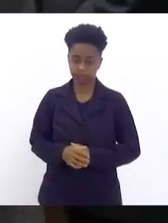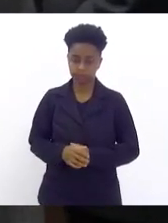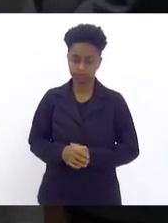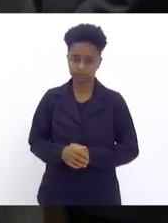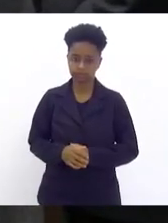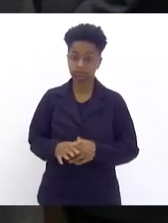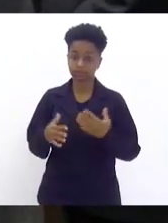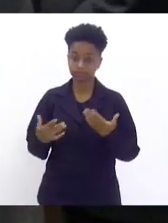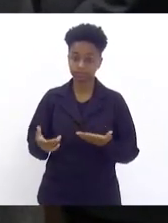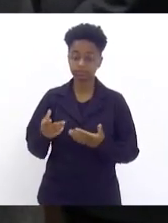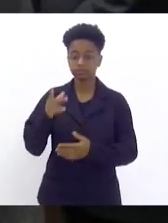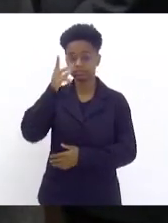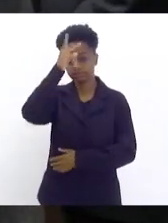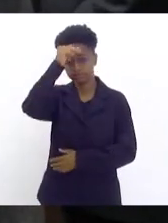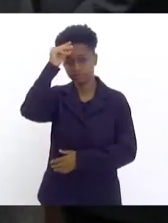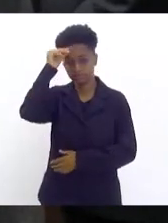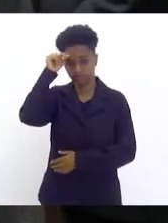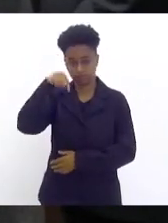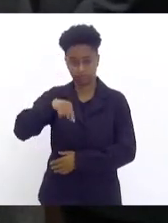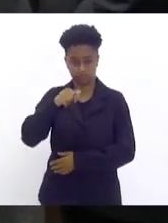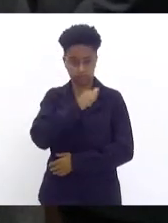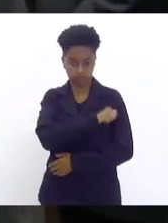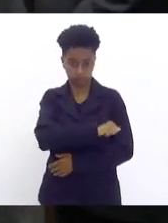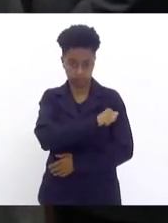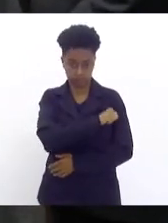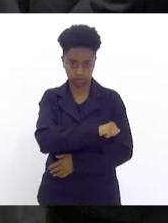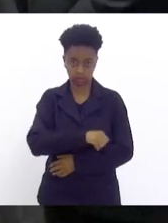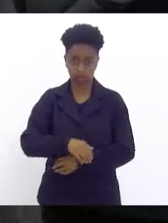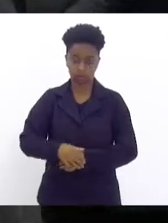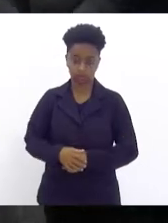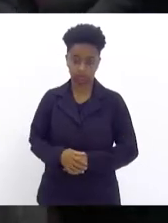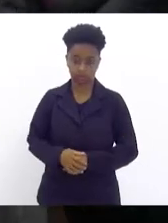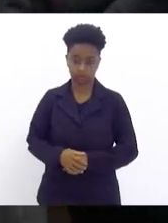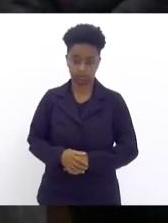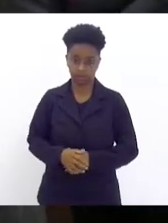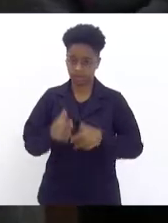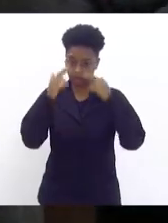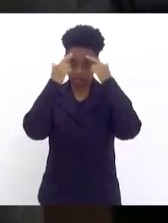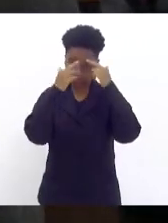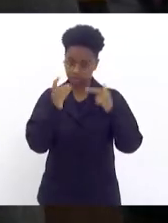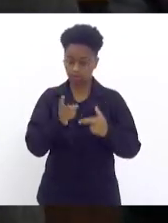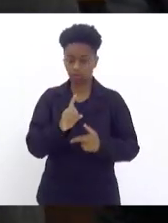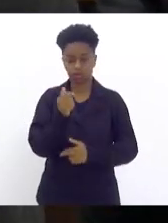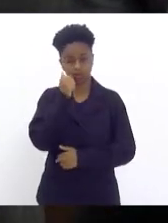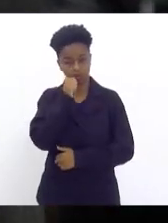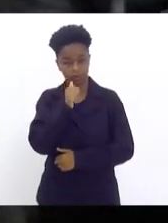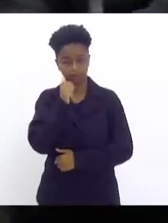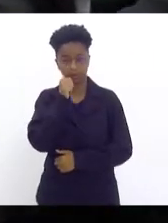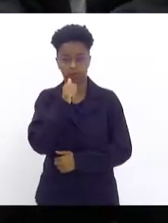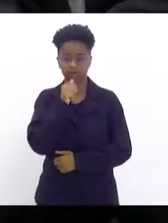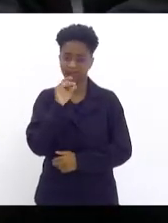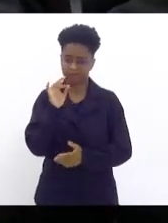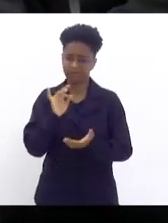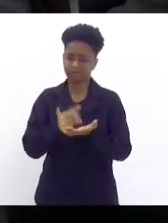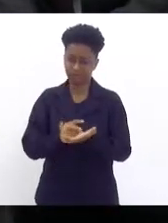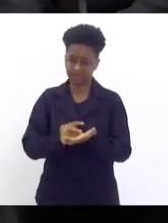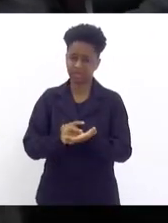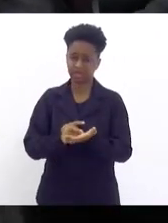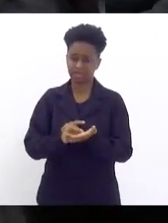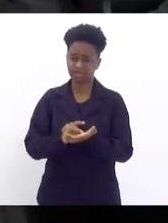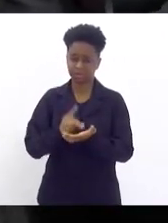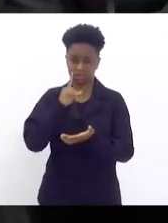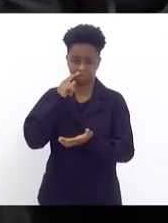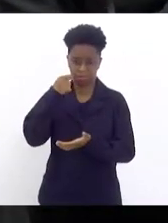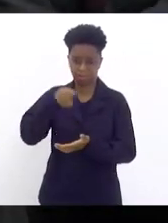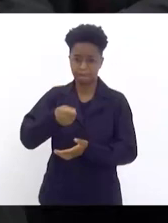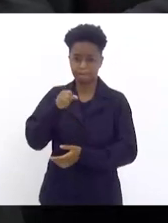prefeito do Rio que diz respeito às mulheres isso é verdadeira misoginia